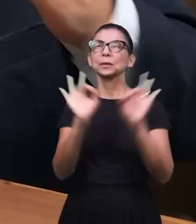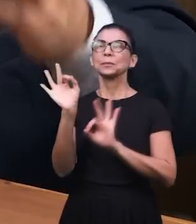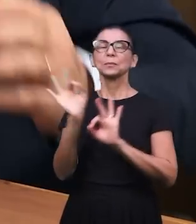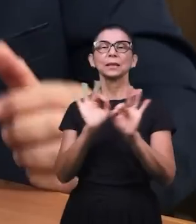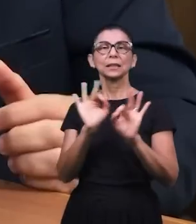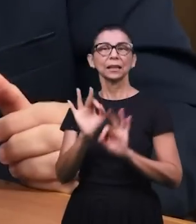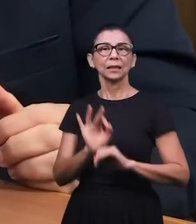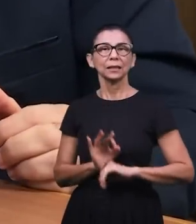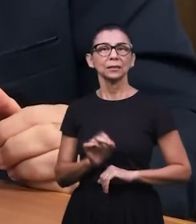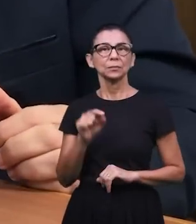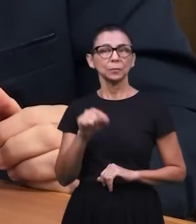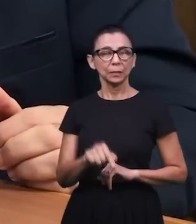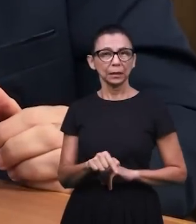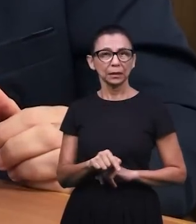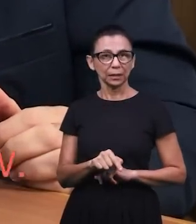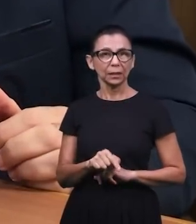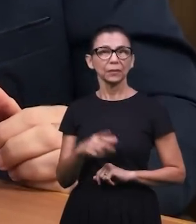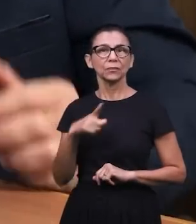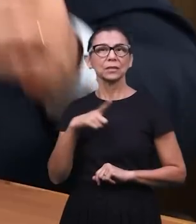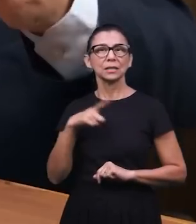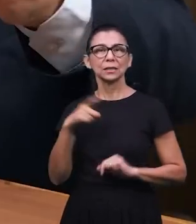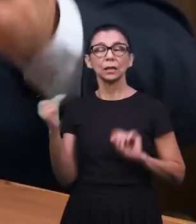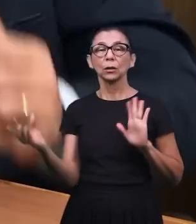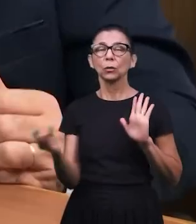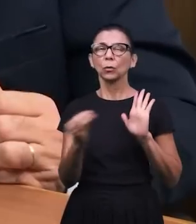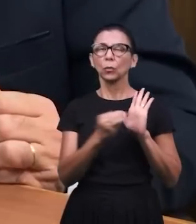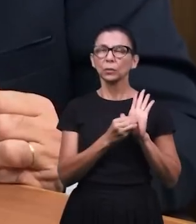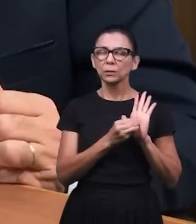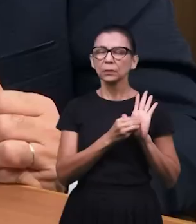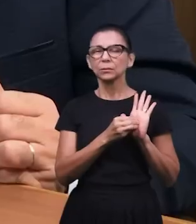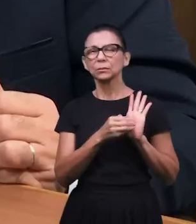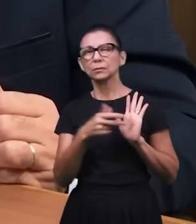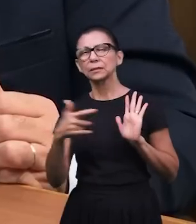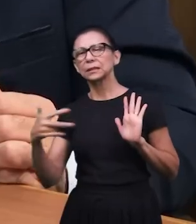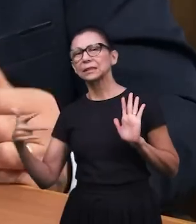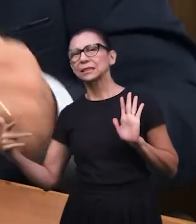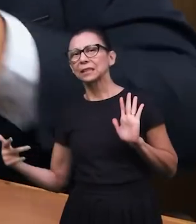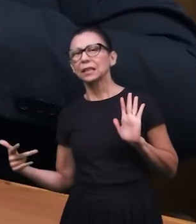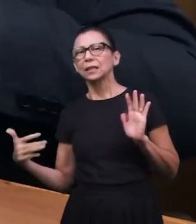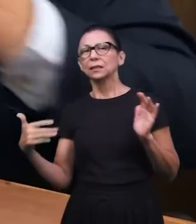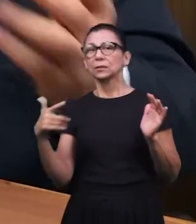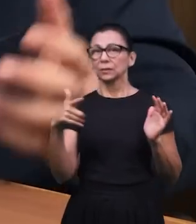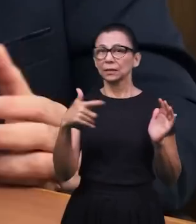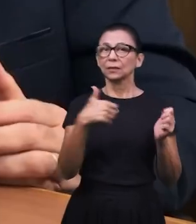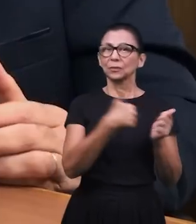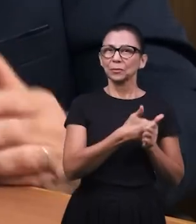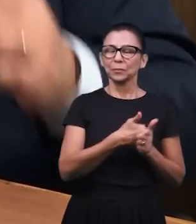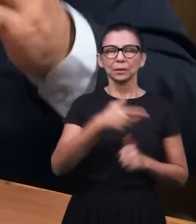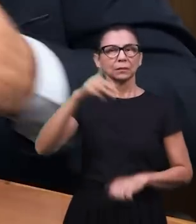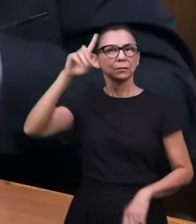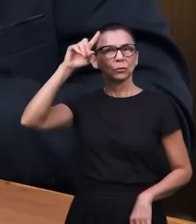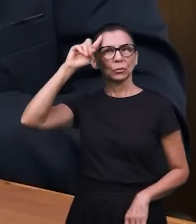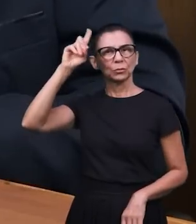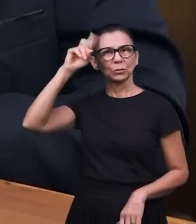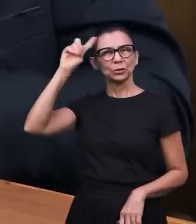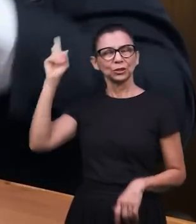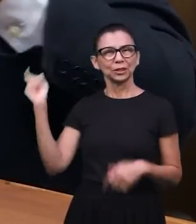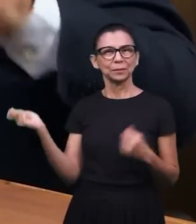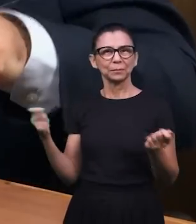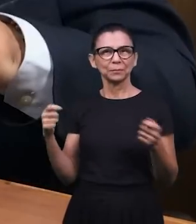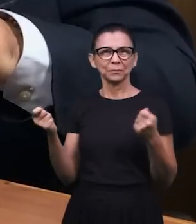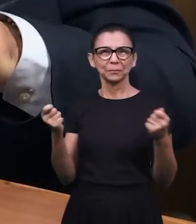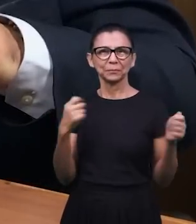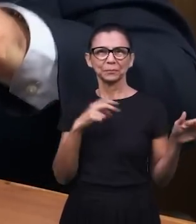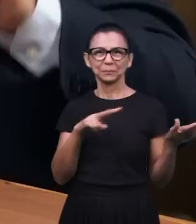condição ainda de produzir conteúdo aqui no Manaim e para você poder acompanhar todos os dias, durante a semana, na nossa programação.